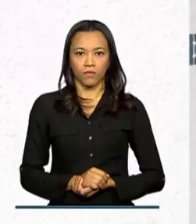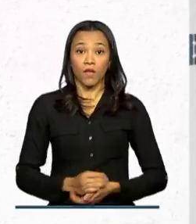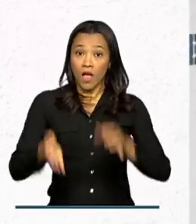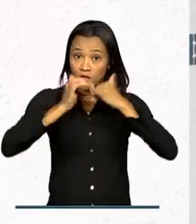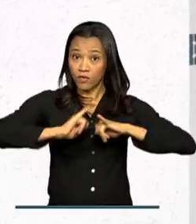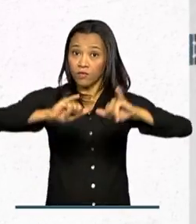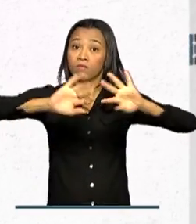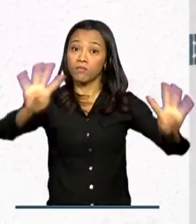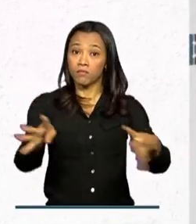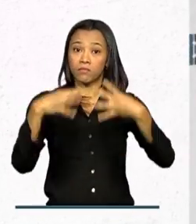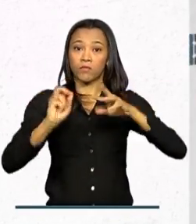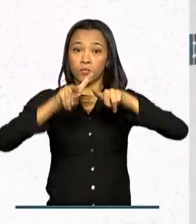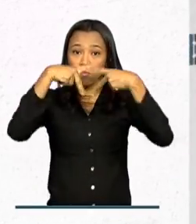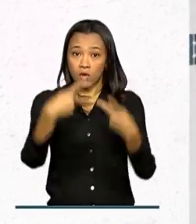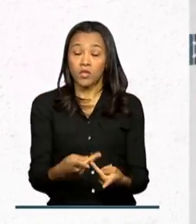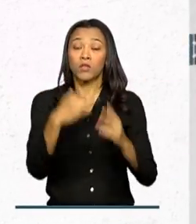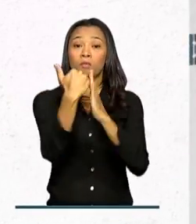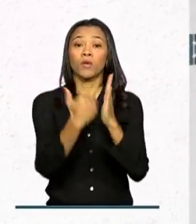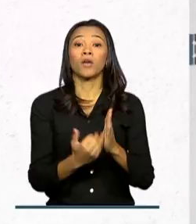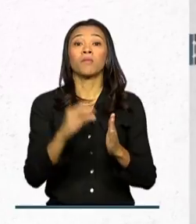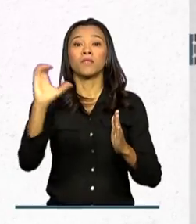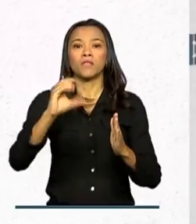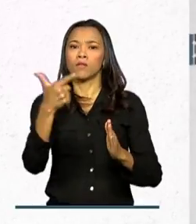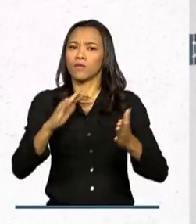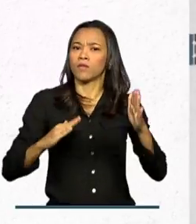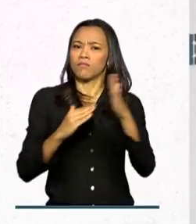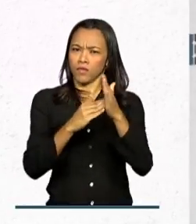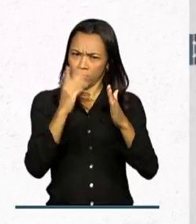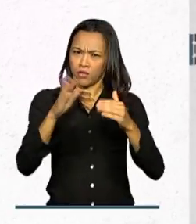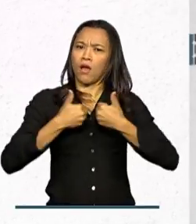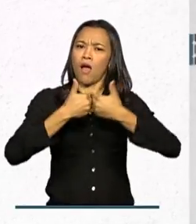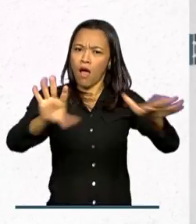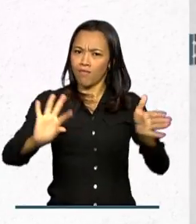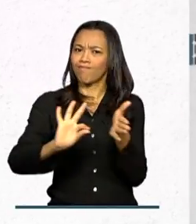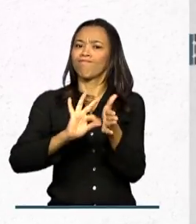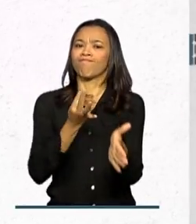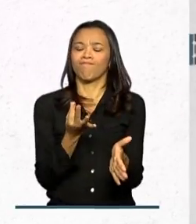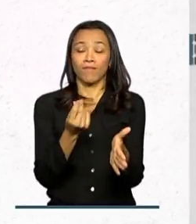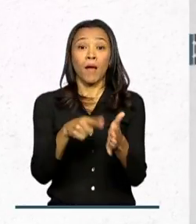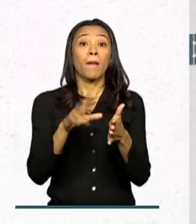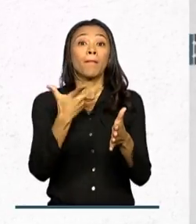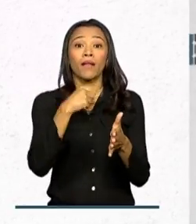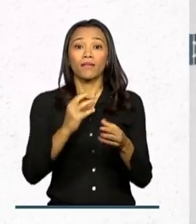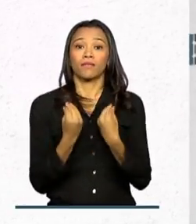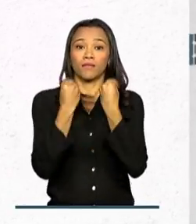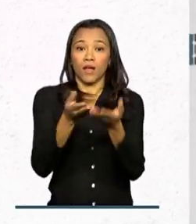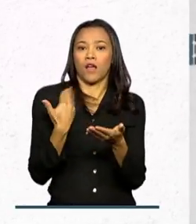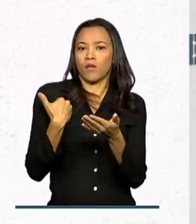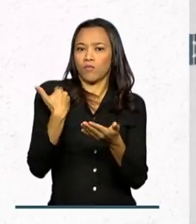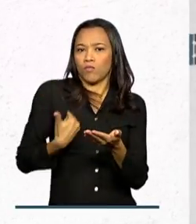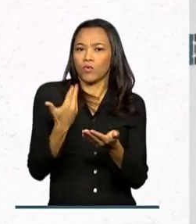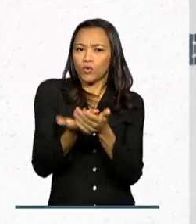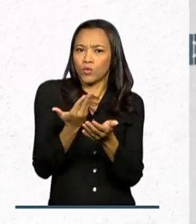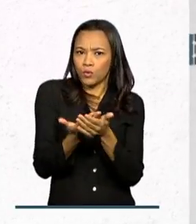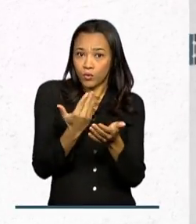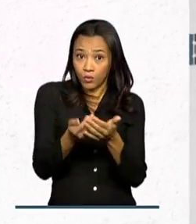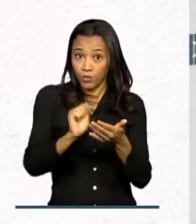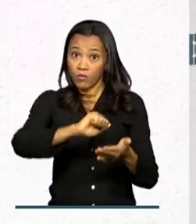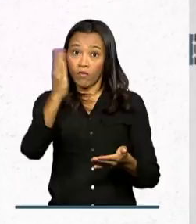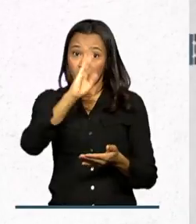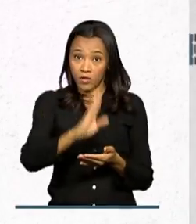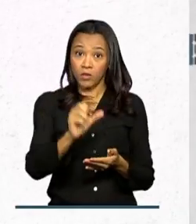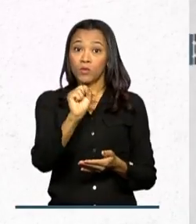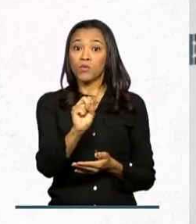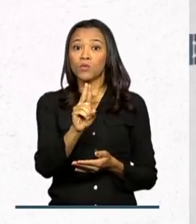A chamada de projetos do programa Ciência Sem Fronteiras está com inscrições abertas para concessão de bolsas de estudo na